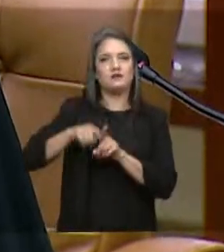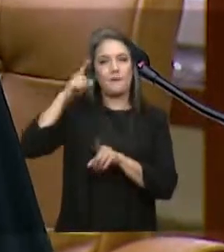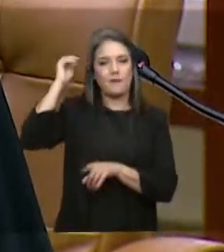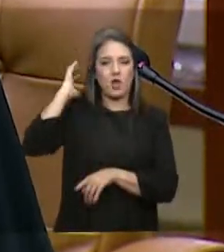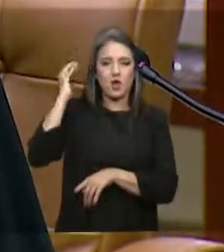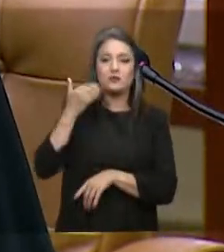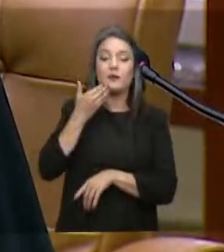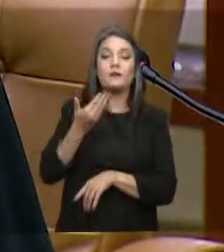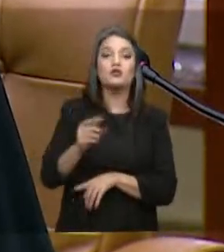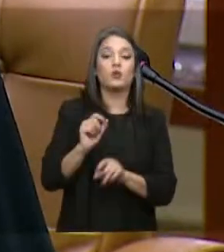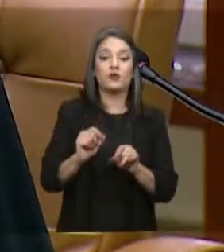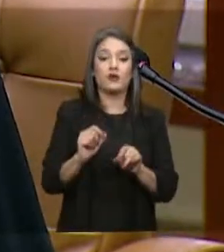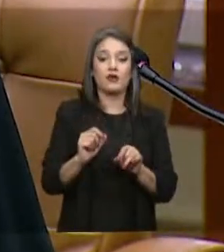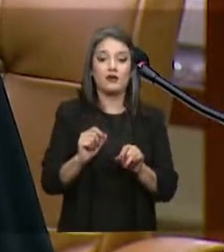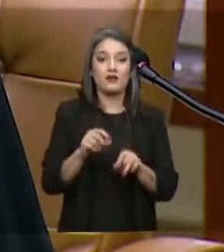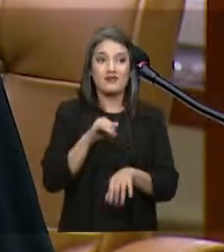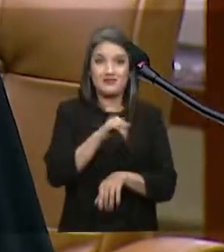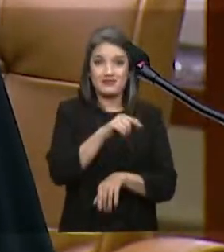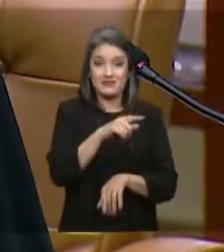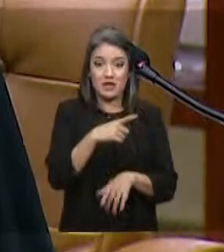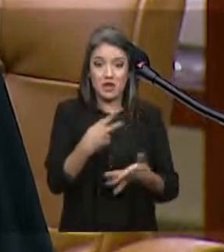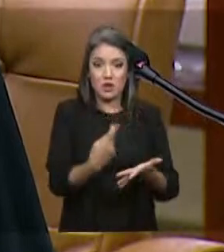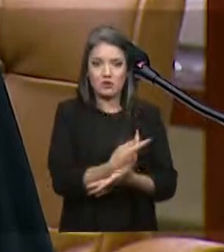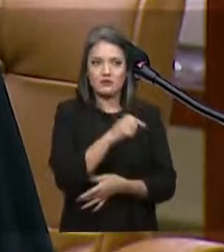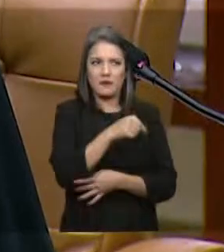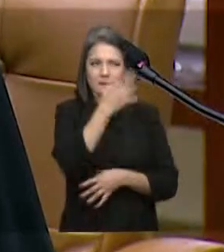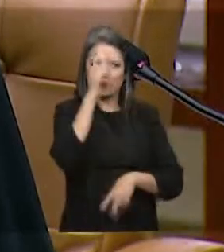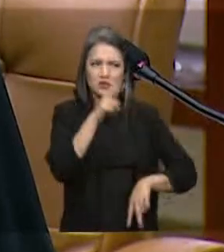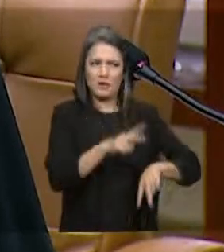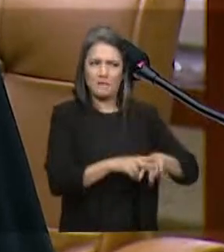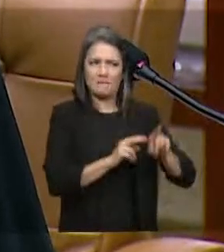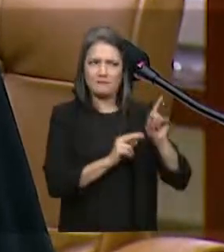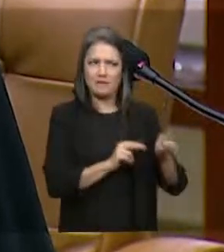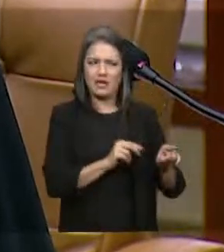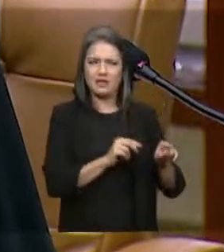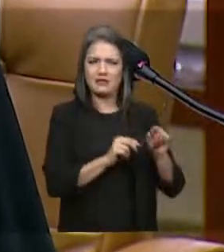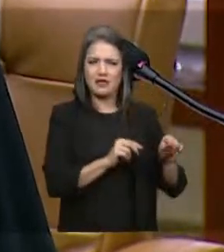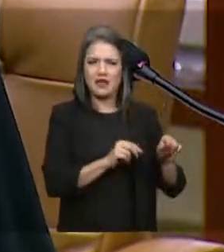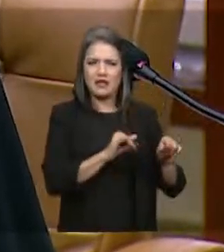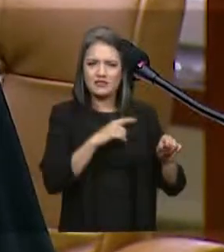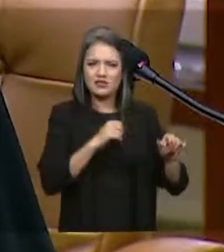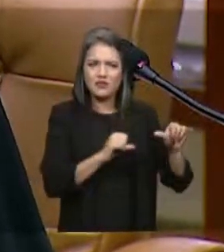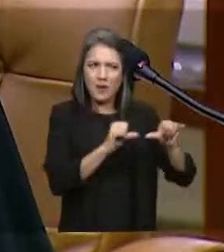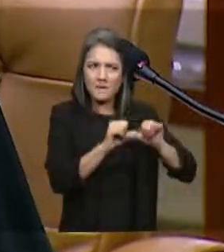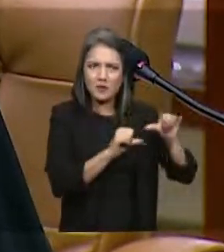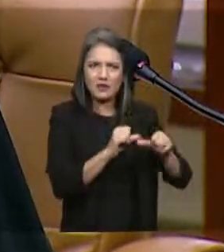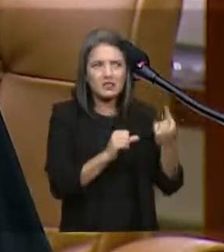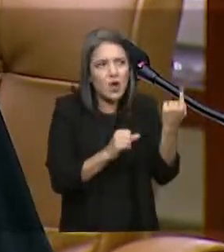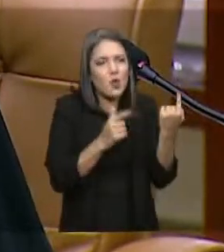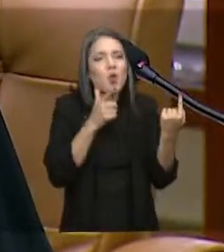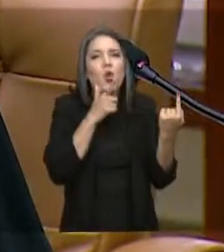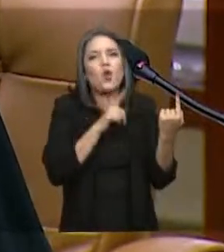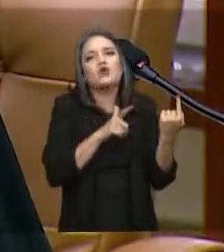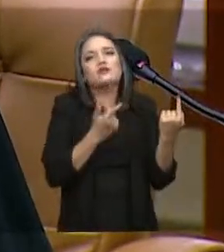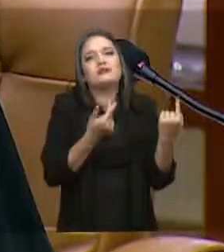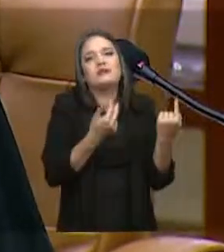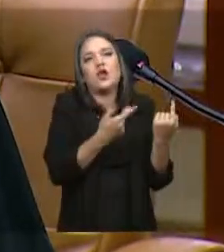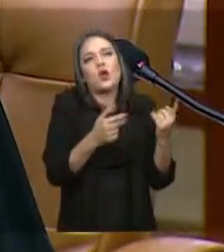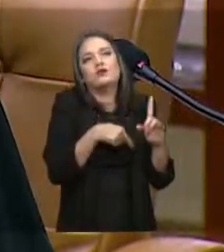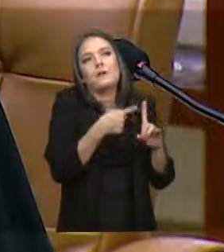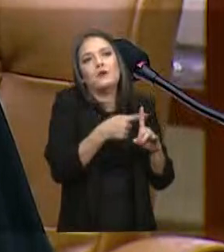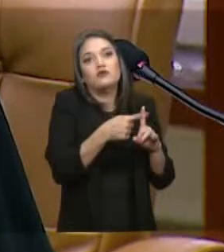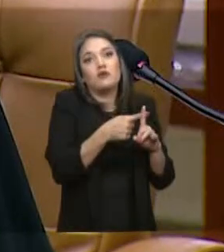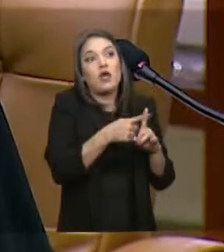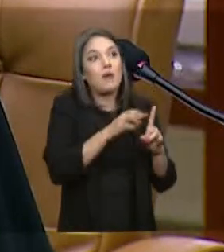Rosa foi que qualquer alteração para um dos presos do dia 9 deve ser feito para todos os preços do sistema